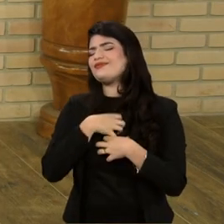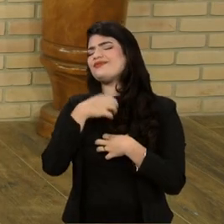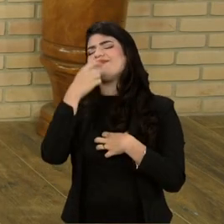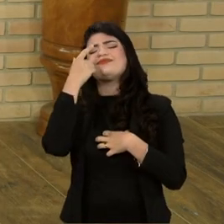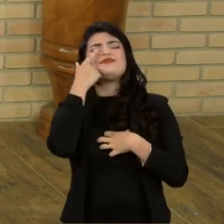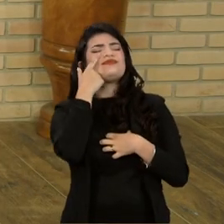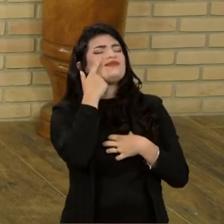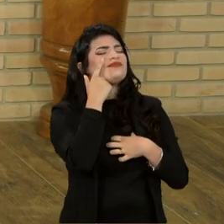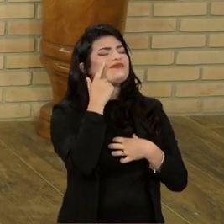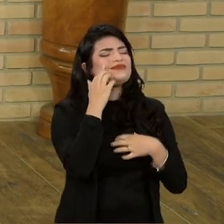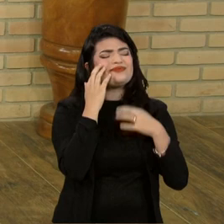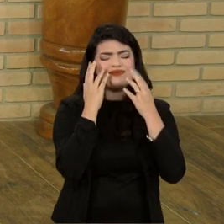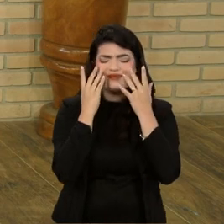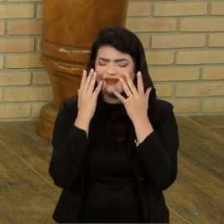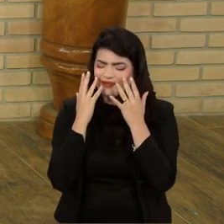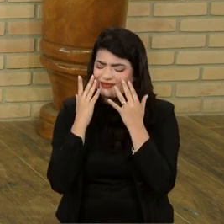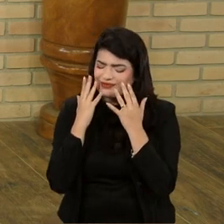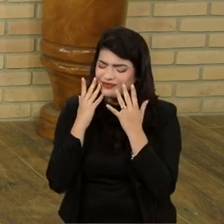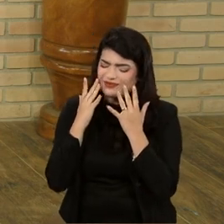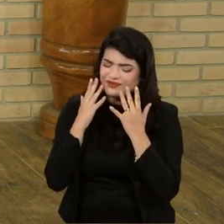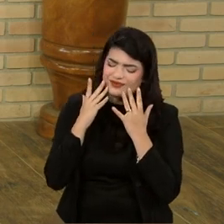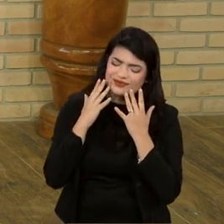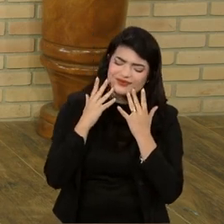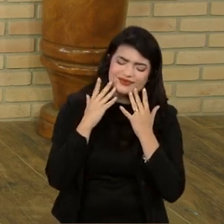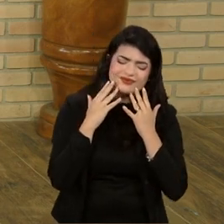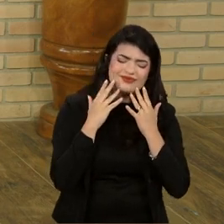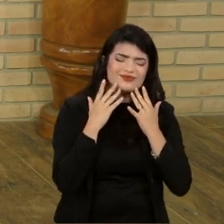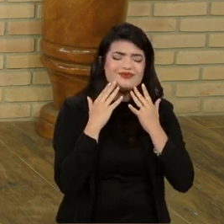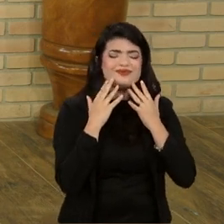Mas chorei, eu